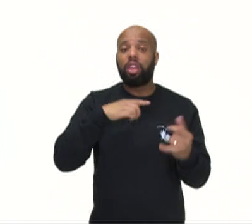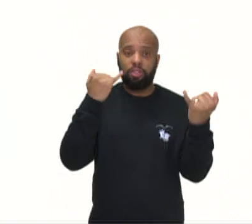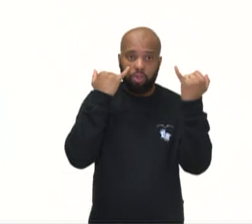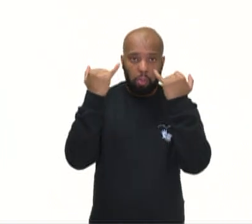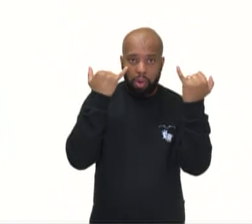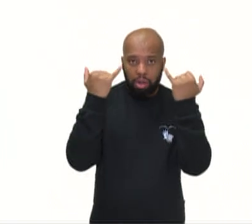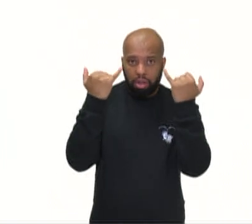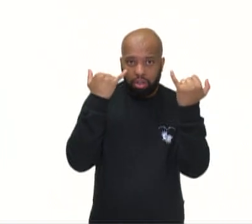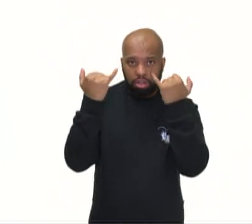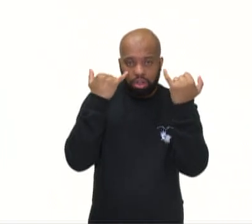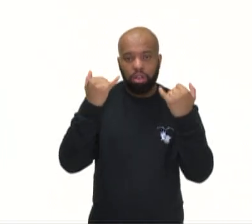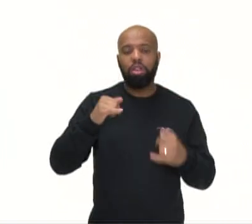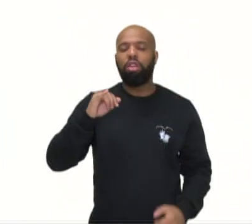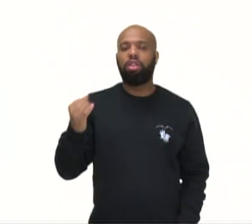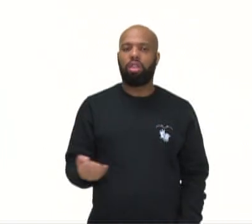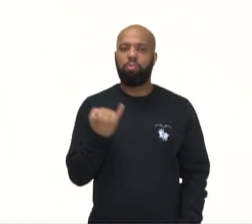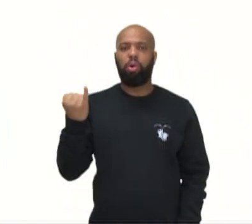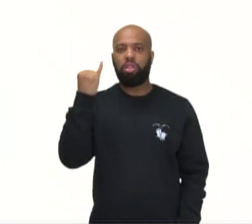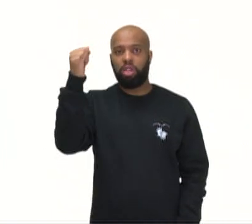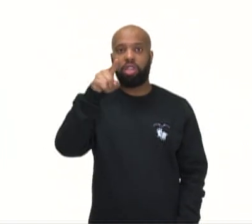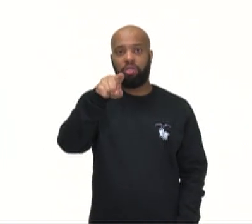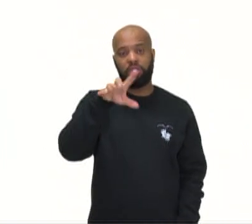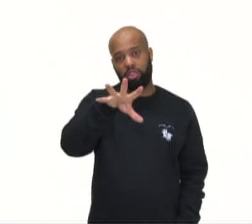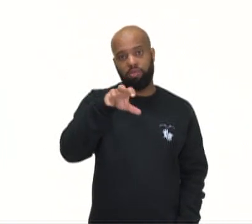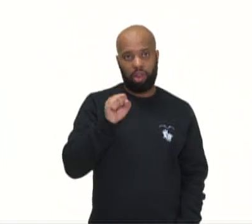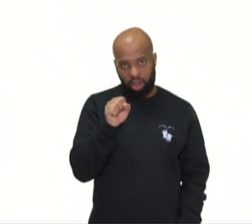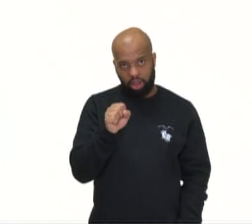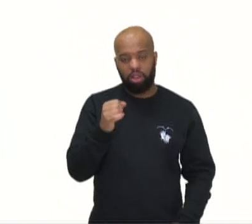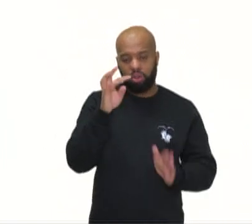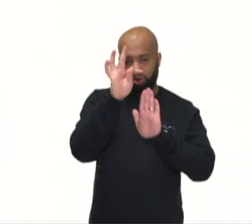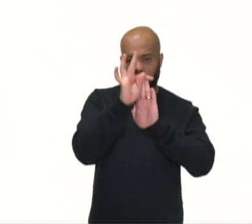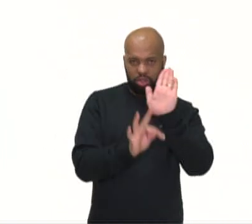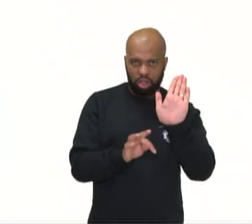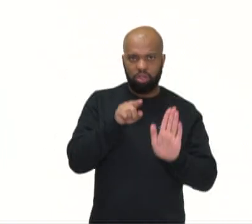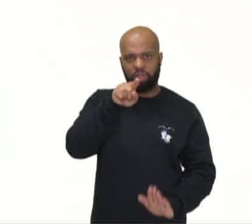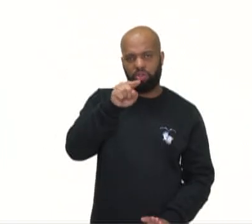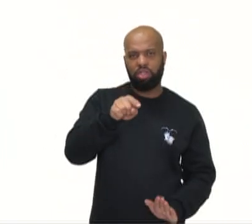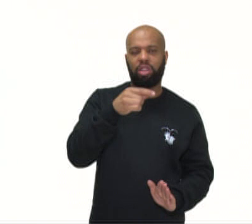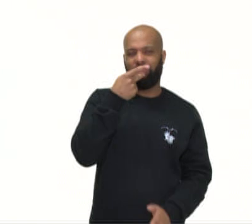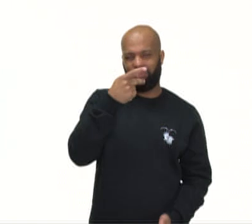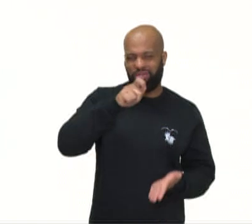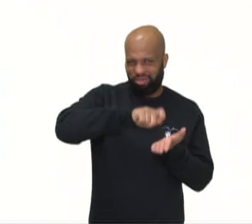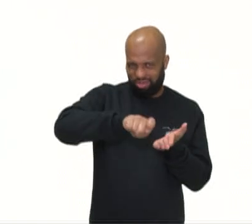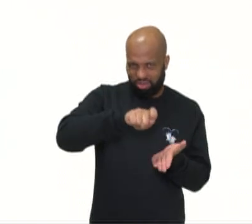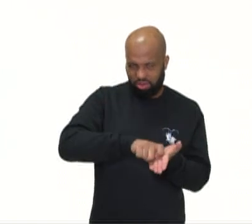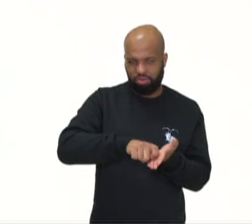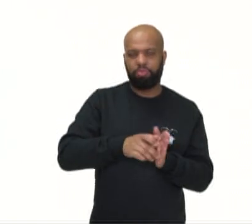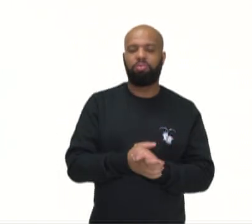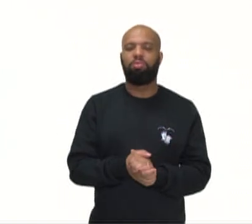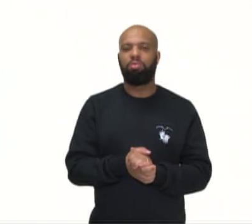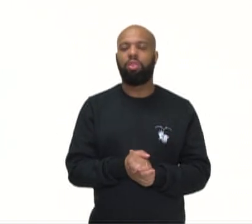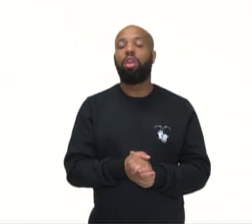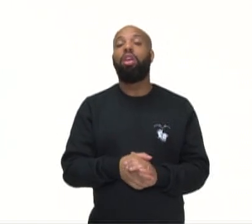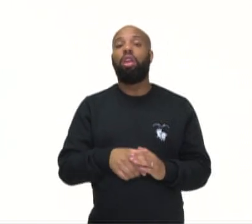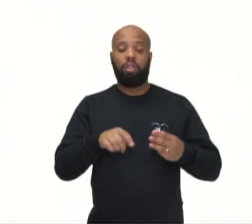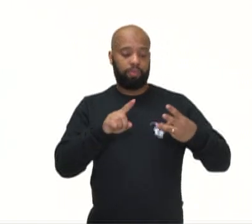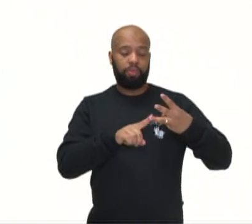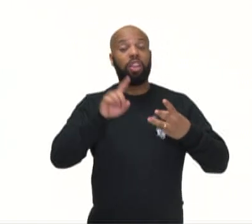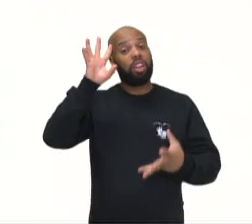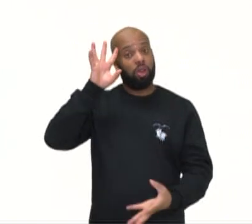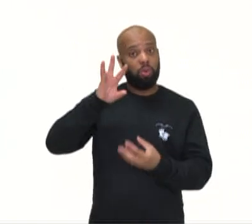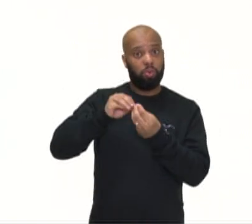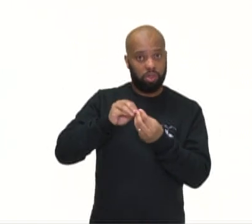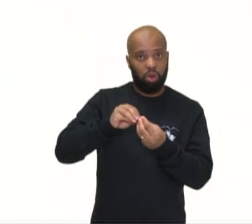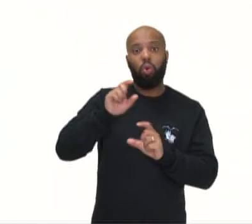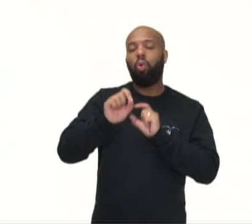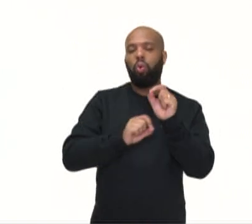informações apresentados no texto ao qual se refere. A conclusão, retomando a opinião